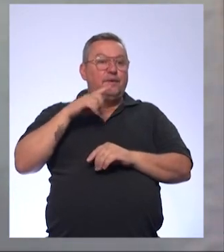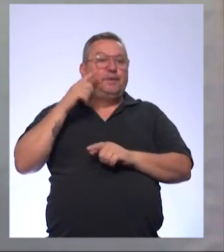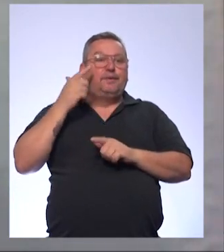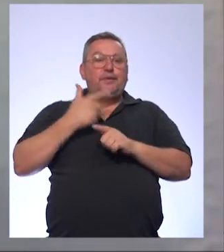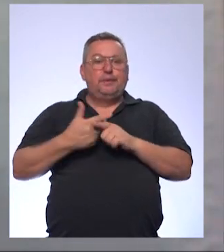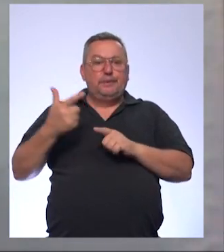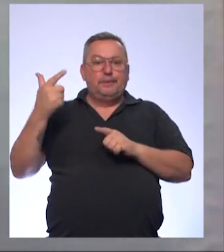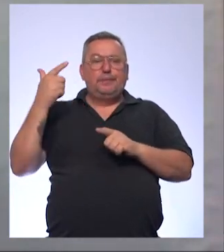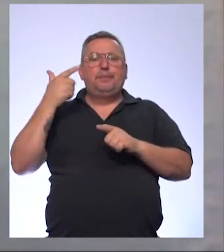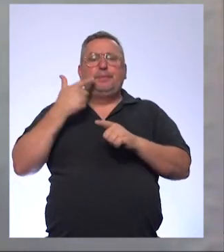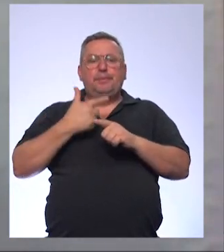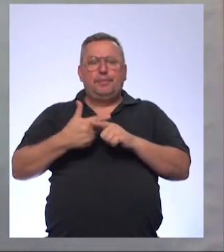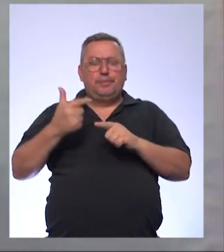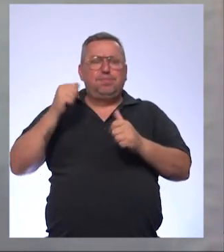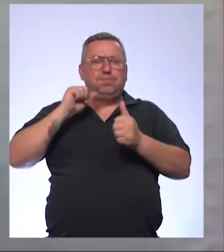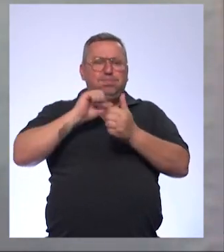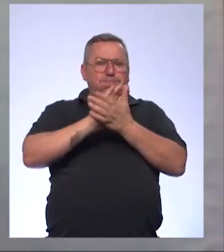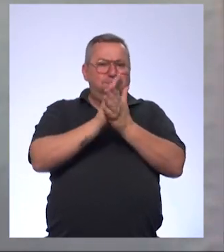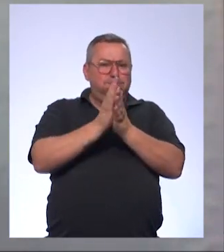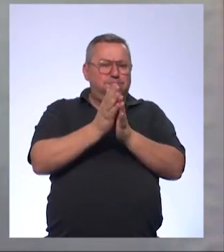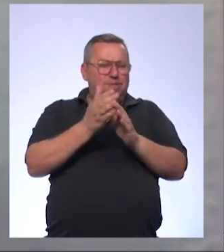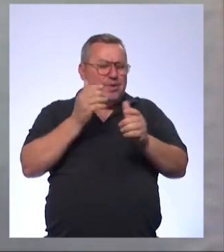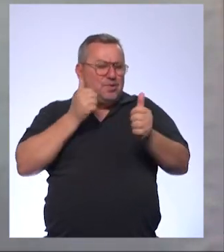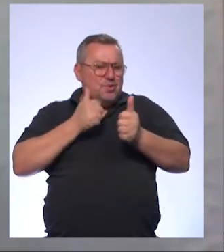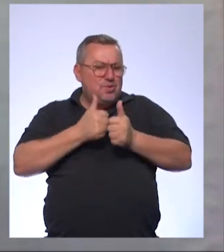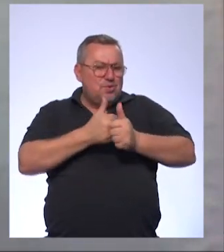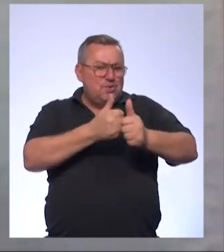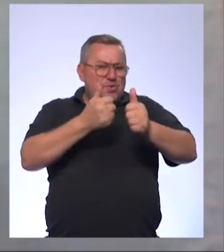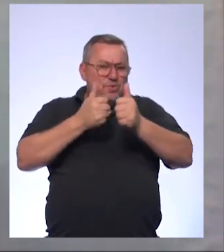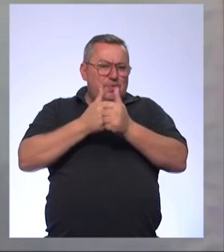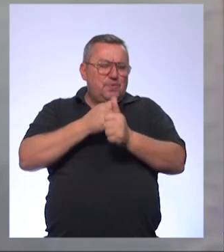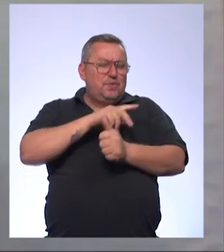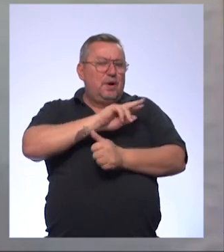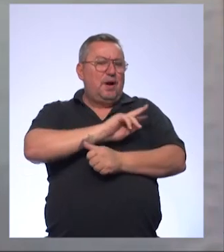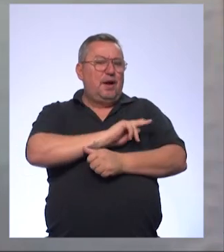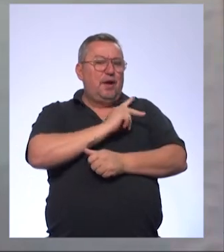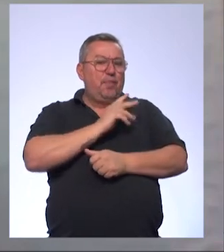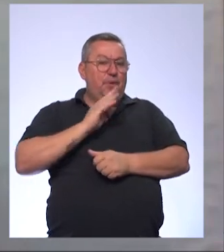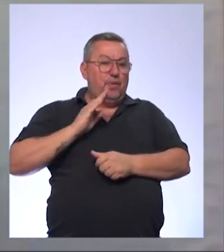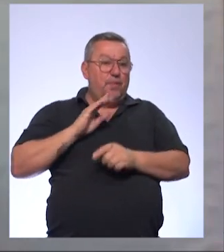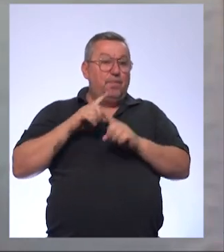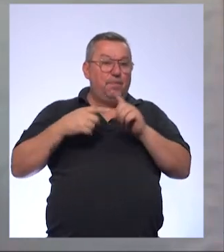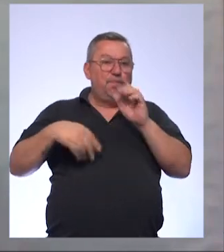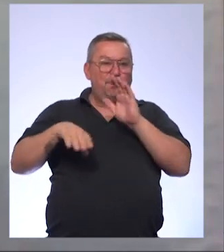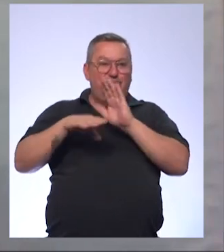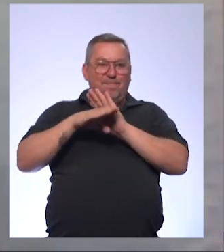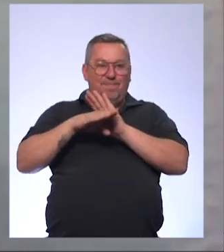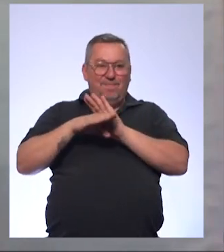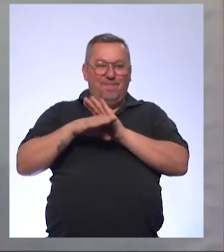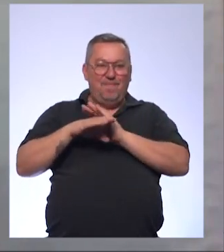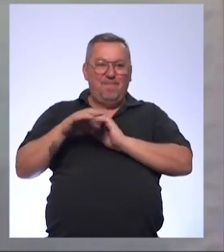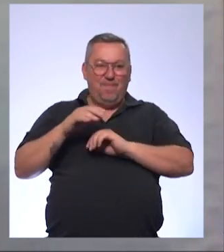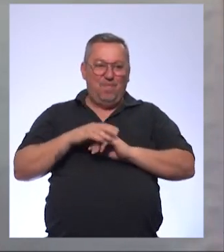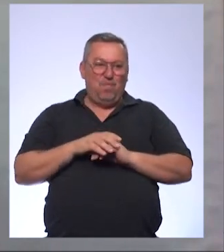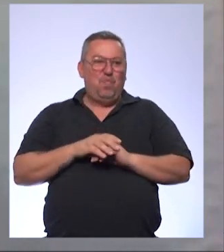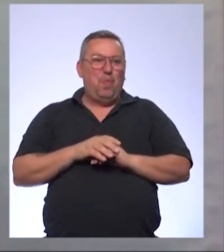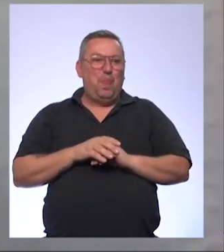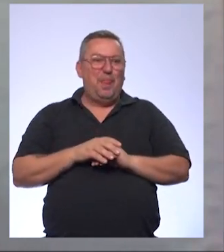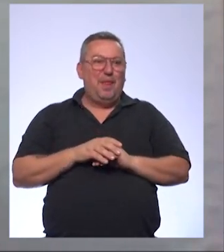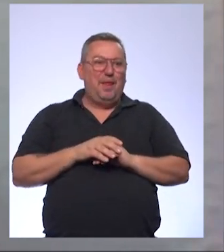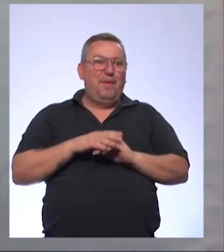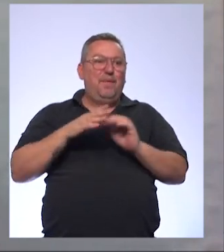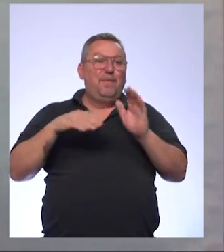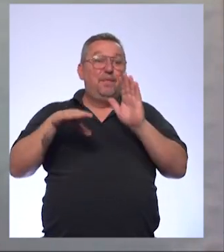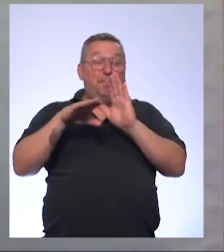de perseguição para os hebreus. Porque olha só, quando eles chegarem lá em Roma, né? Eu vou dar um spoiler aí, vou dar um salto no